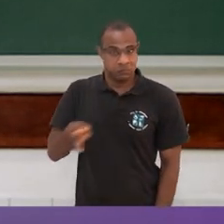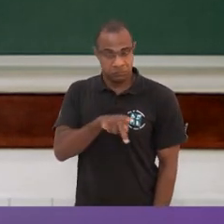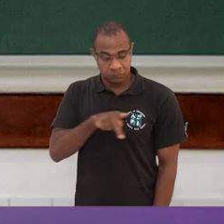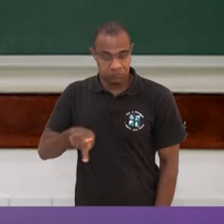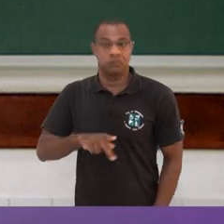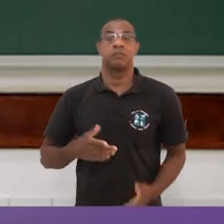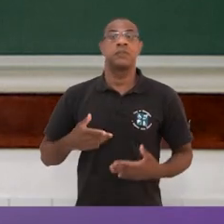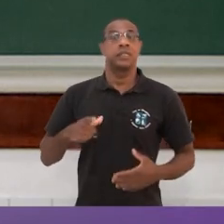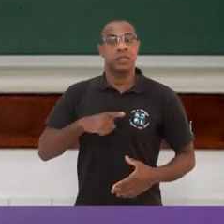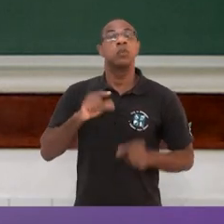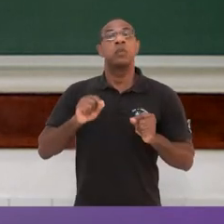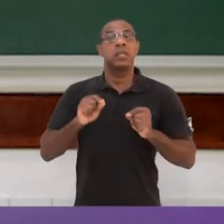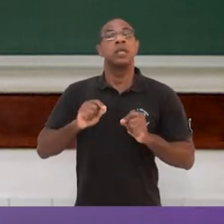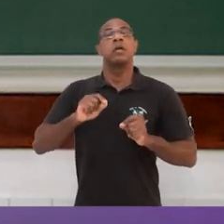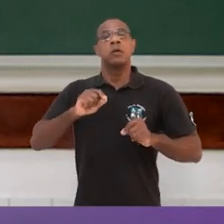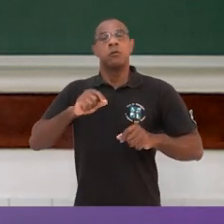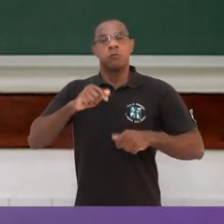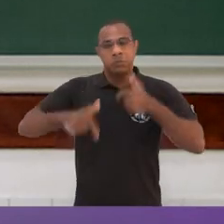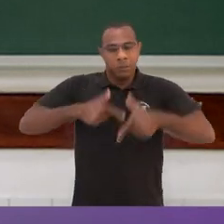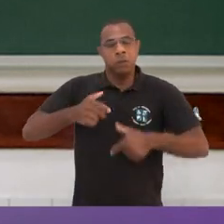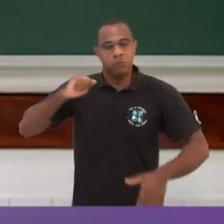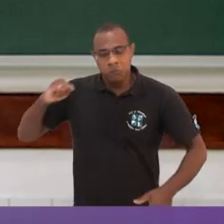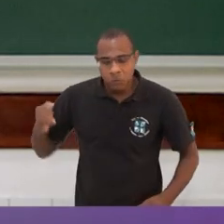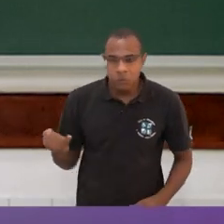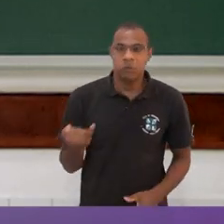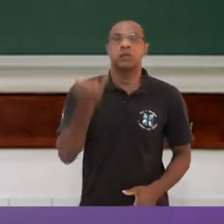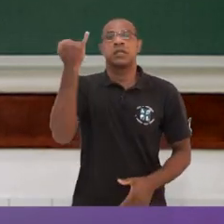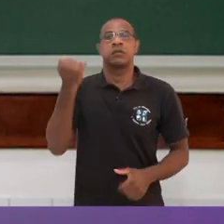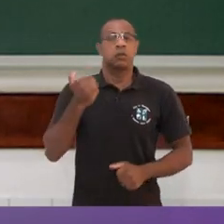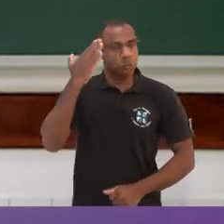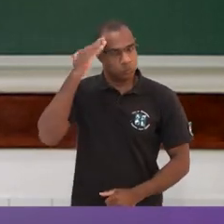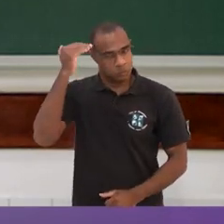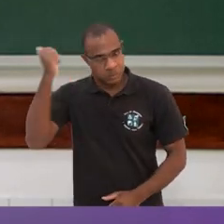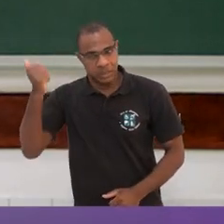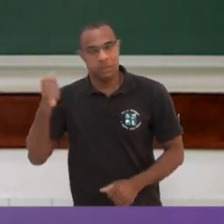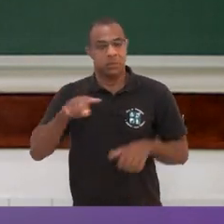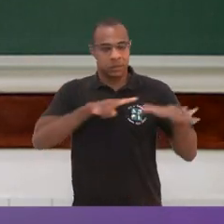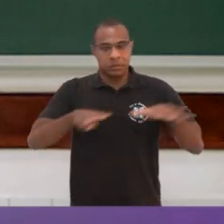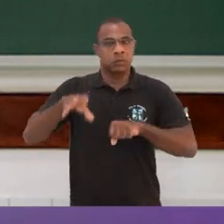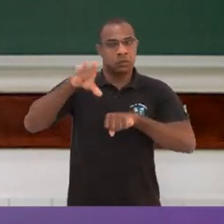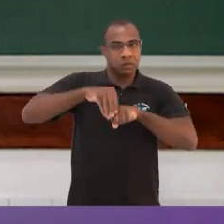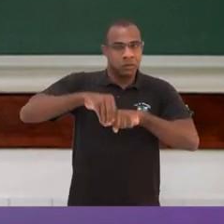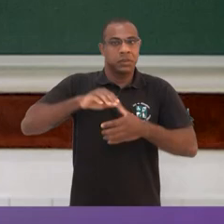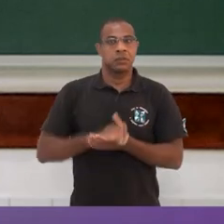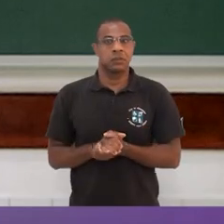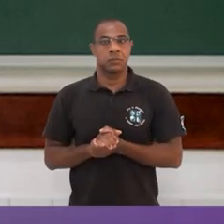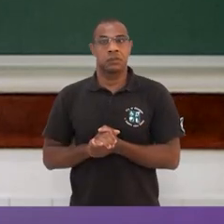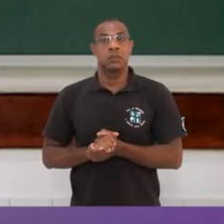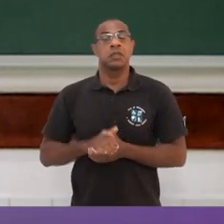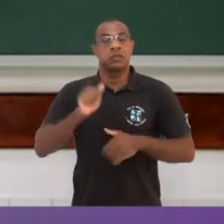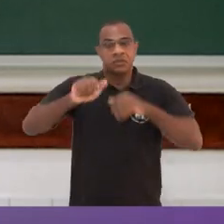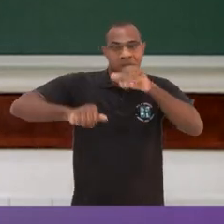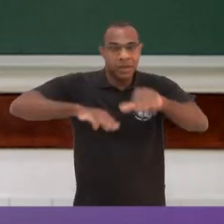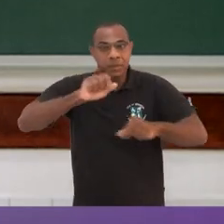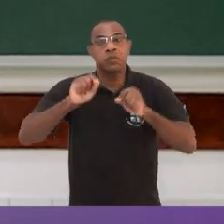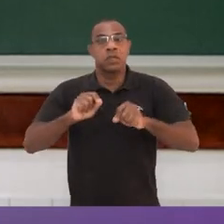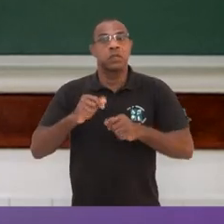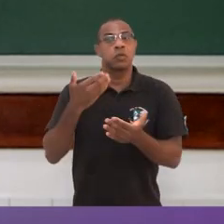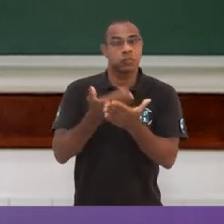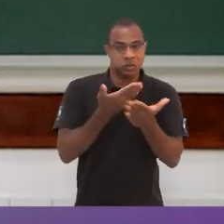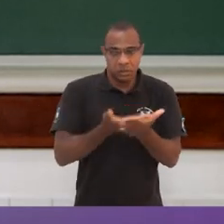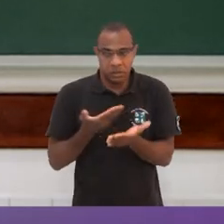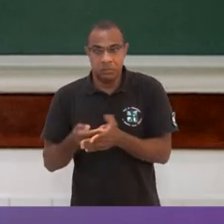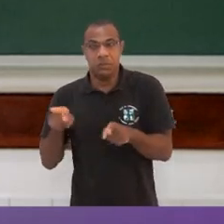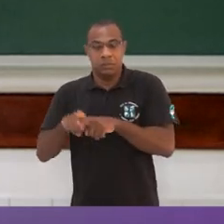professor, professora, tem um papel fundamental para o sucesso da Semana do Conhecimento, mobilizando os estudantes e